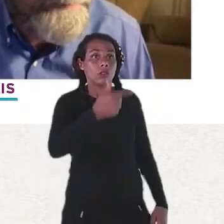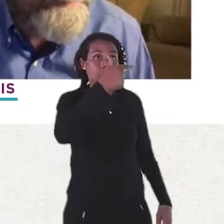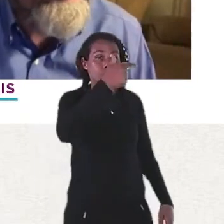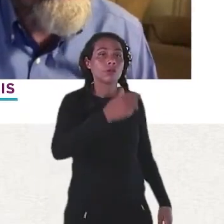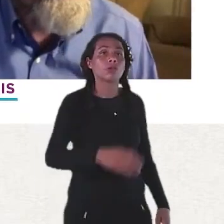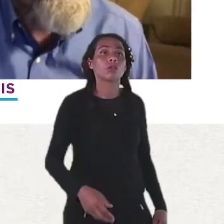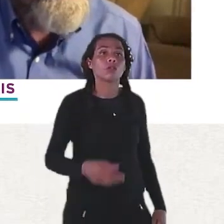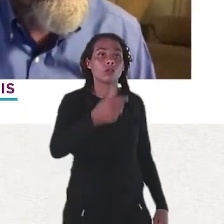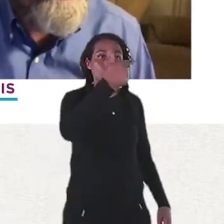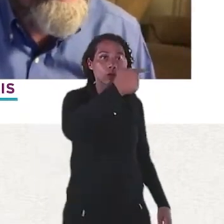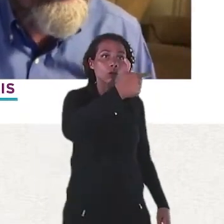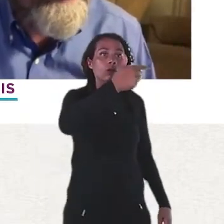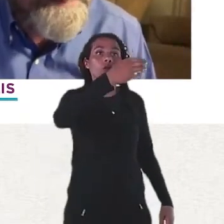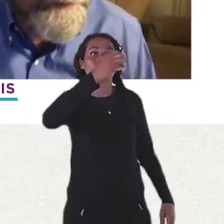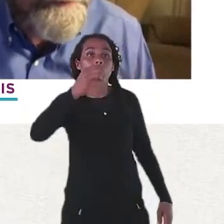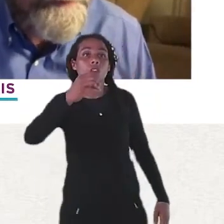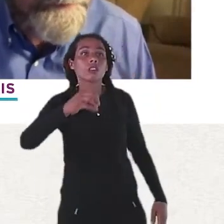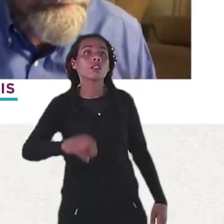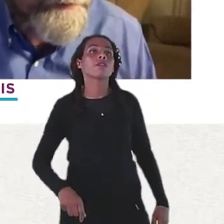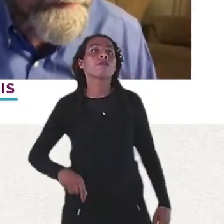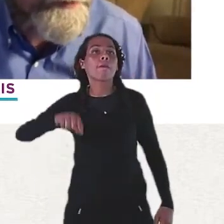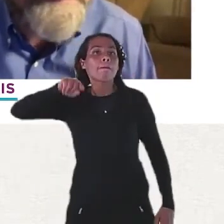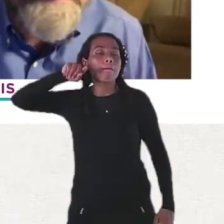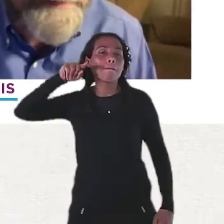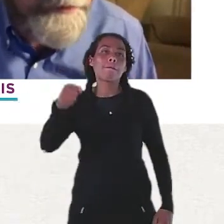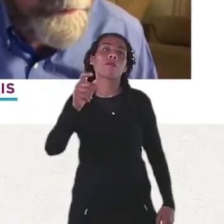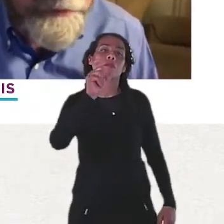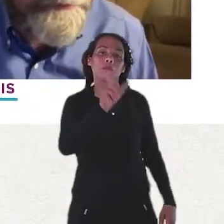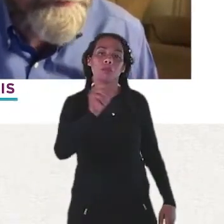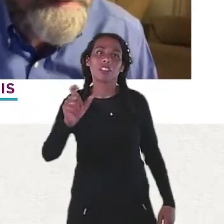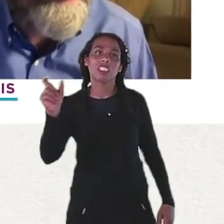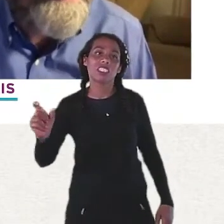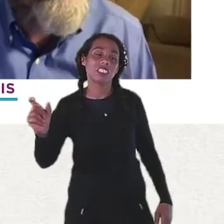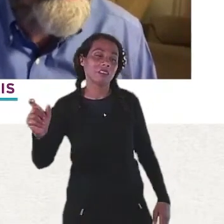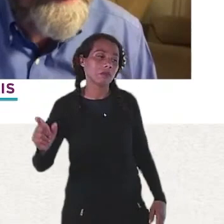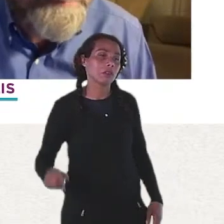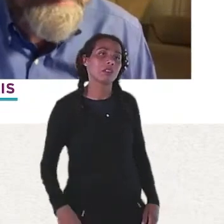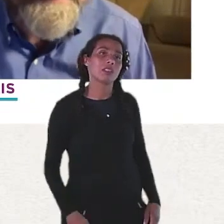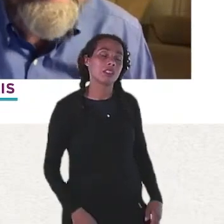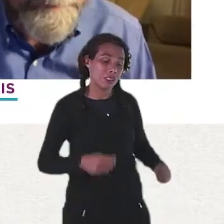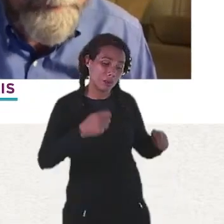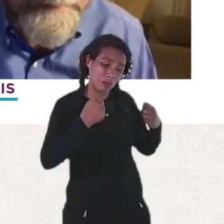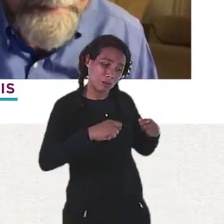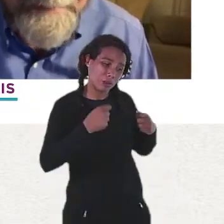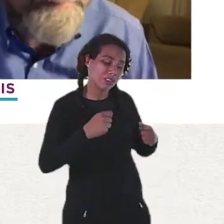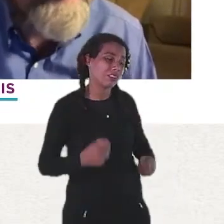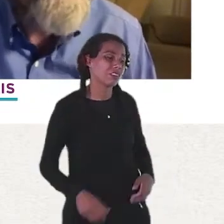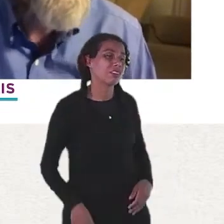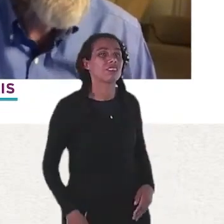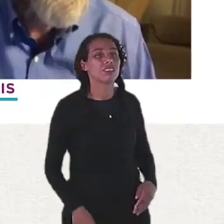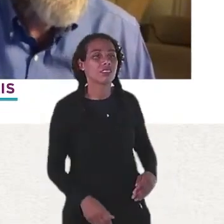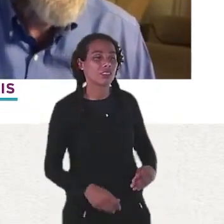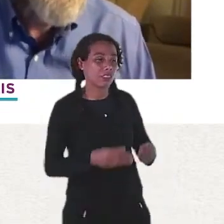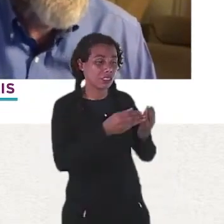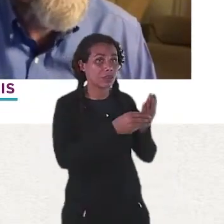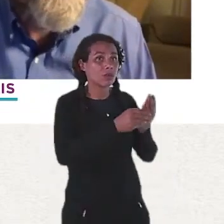primeiro volume, e depois a gente pensa o que você vai fazer com as outras 100.000, porque não dá para ter um livro de 700 páginas,